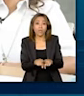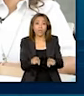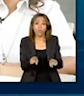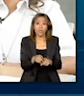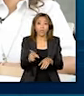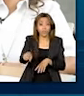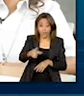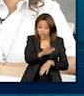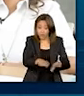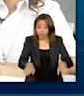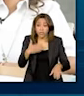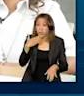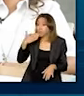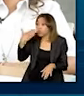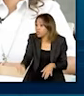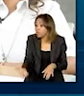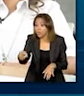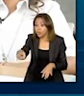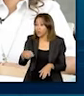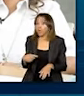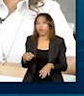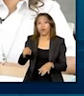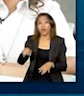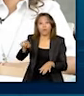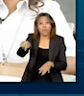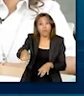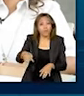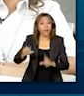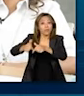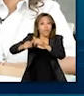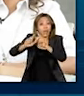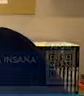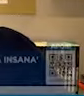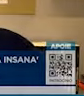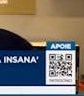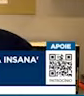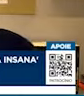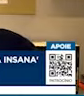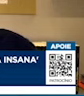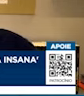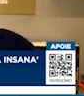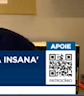Israel reagisse de forma tão insana e matasse eles.